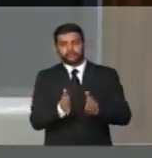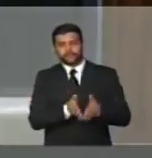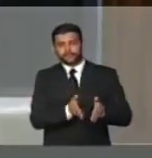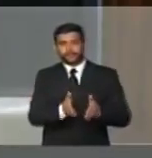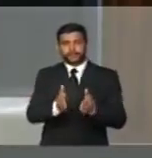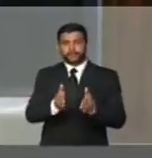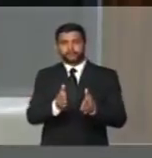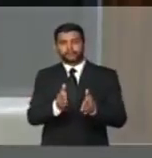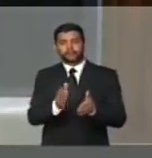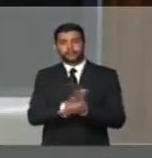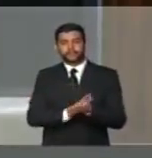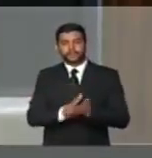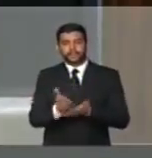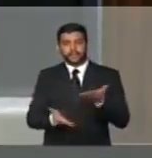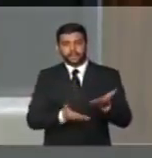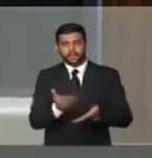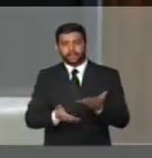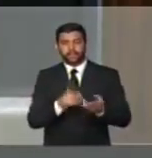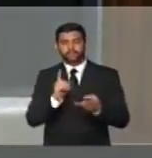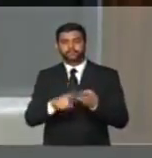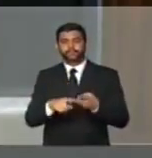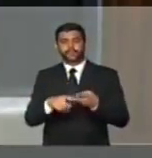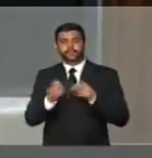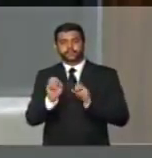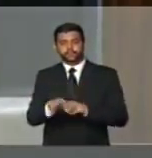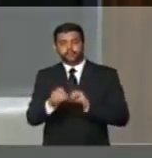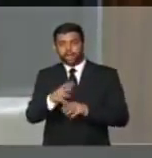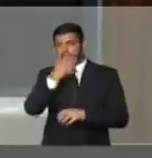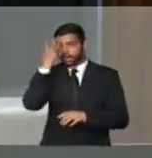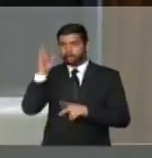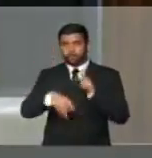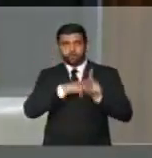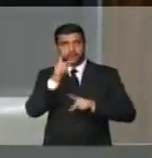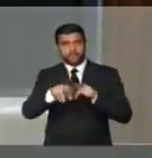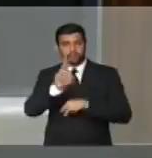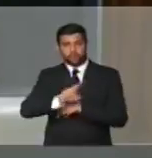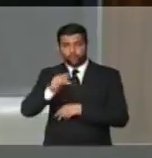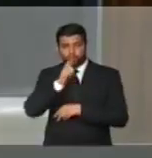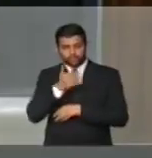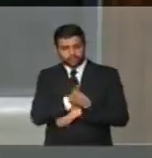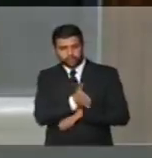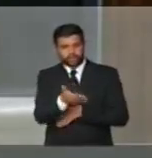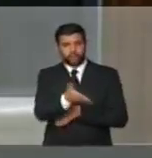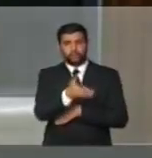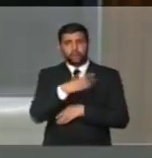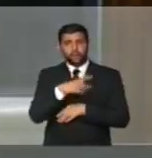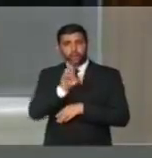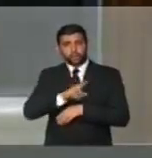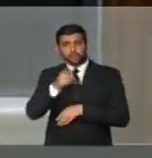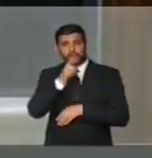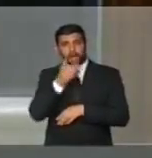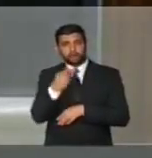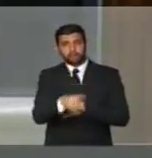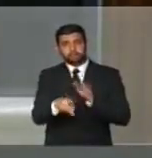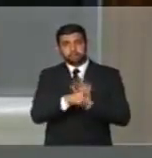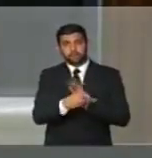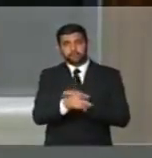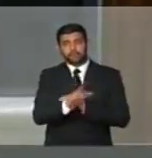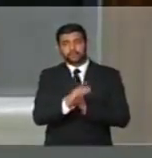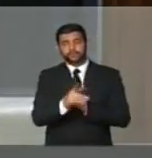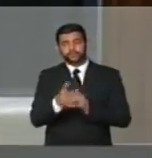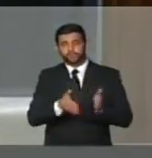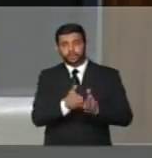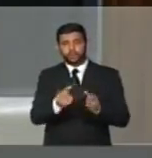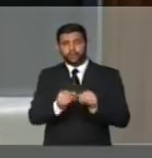rio e sem tratar, sem educar as pessoas que utilizam a água desse rio, e